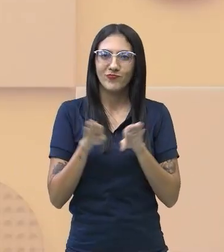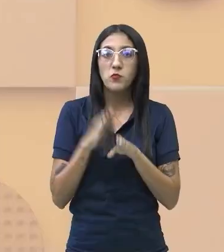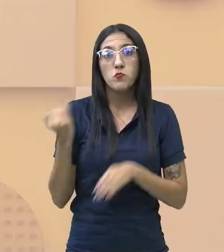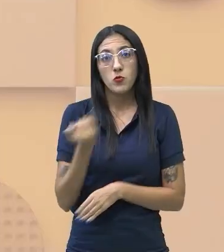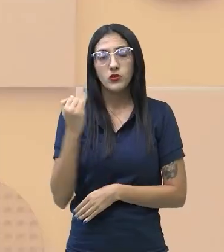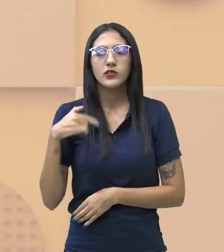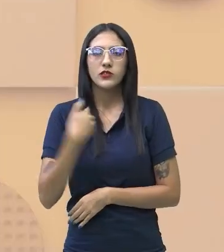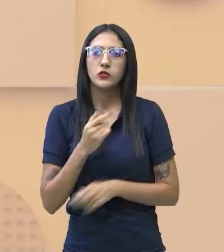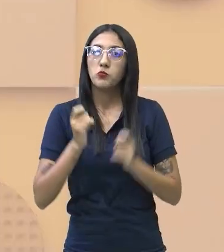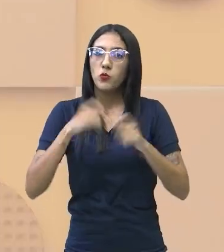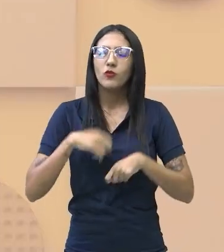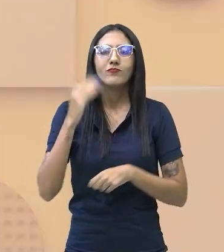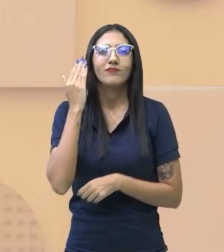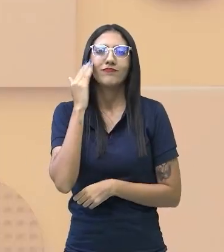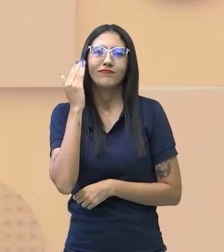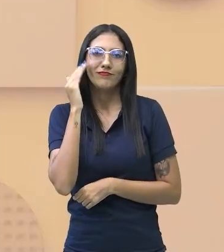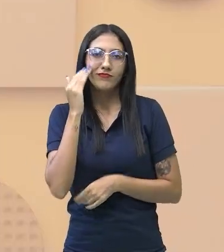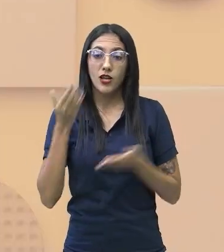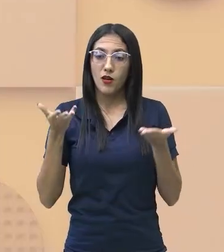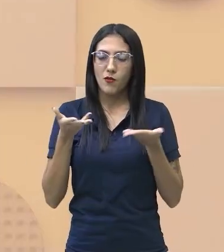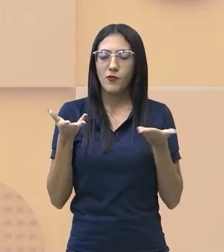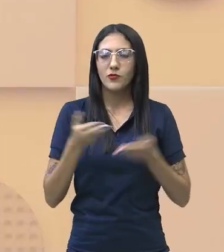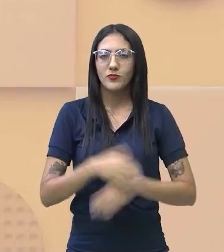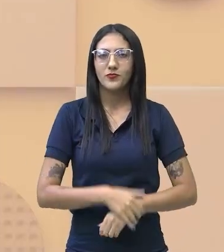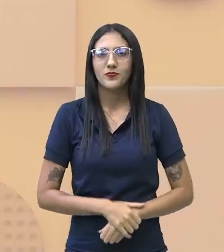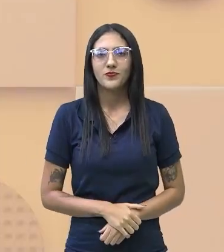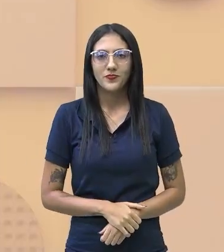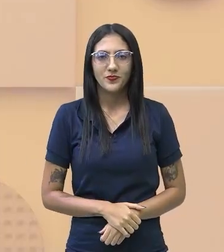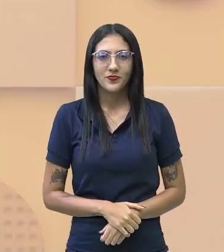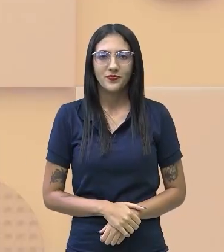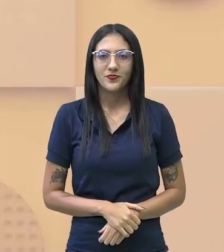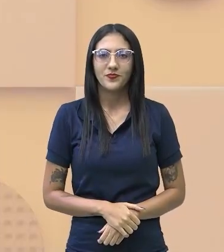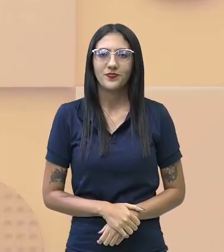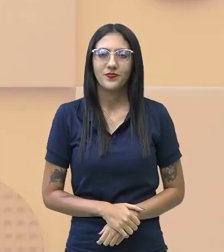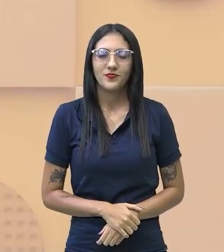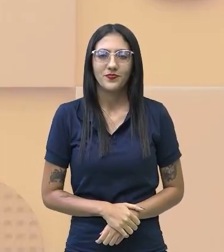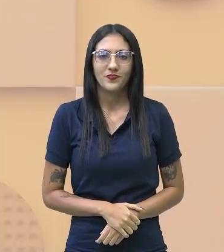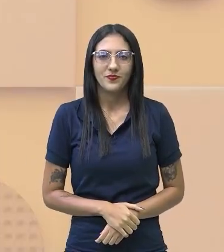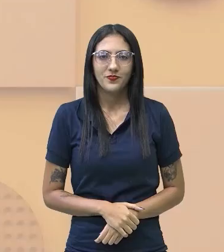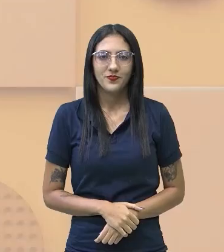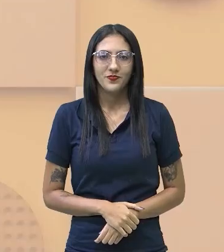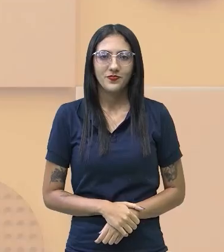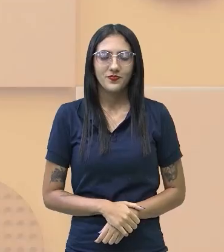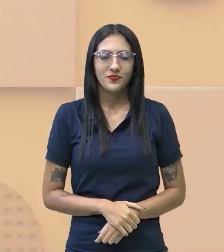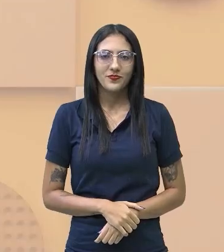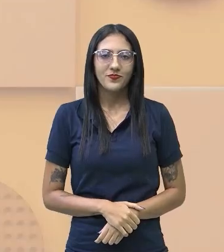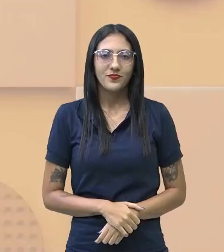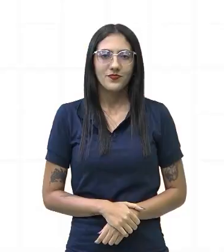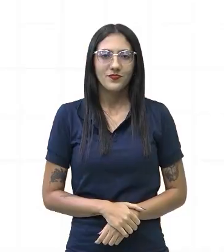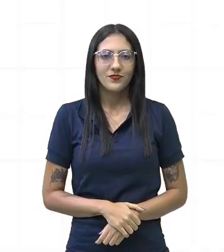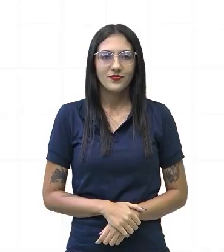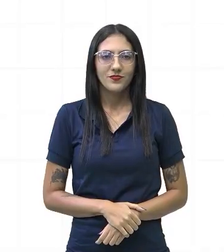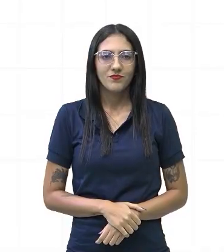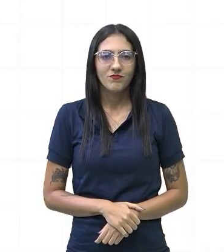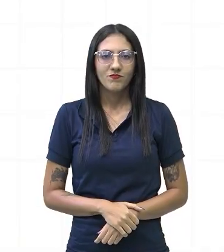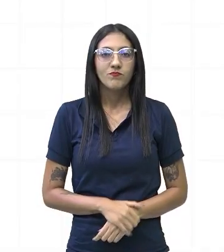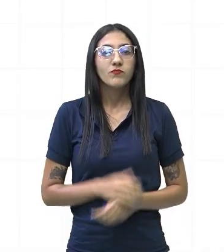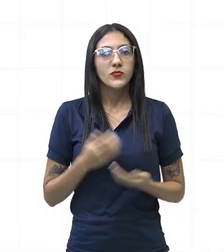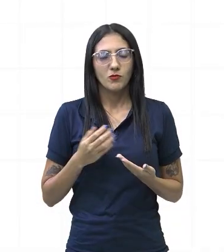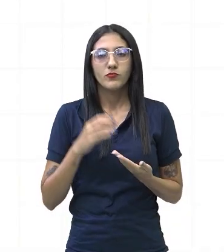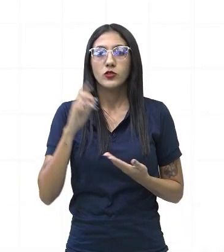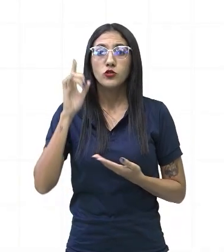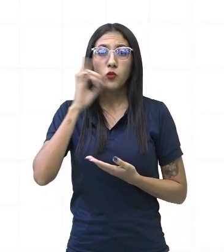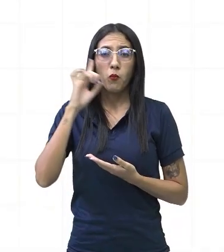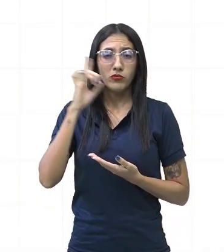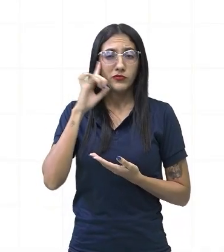compreender, então, esse nosso tempo presente. Então, acompanha ali comigo, olha só, todos os dias